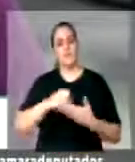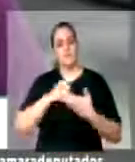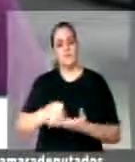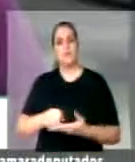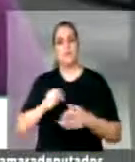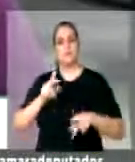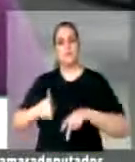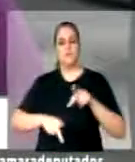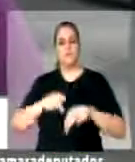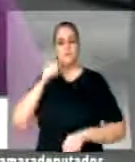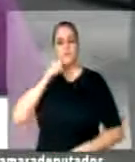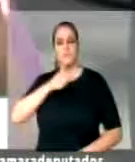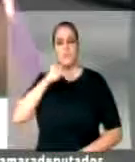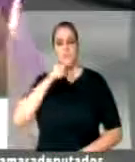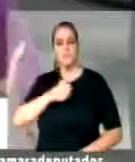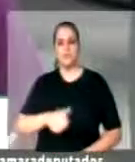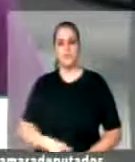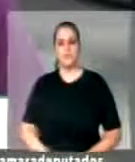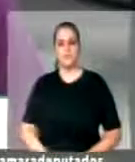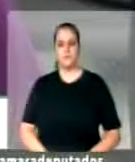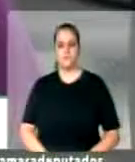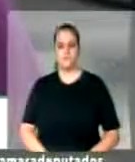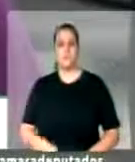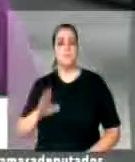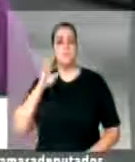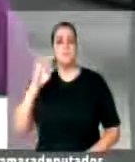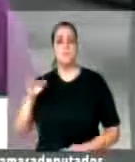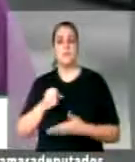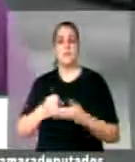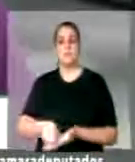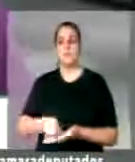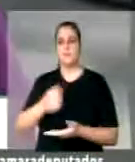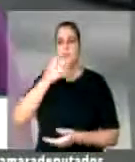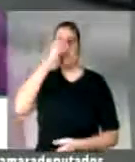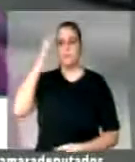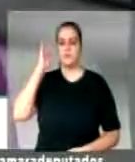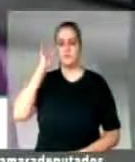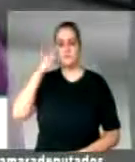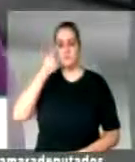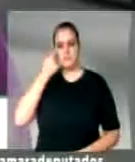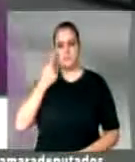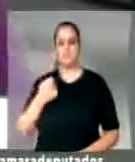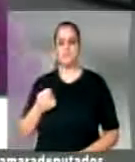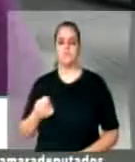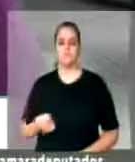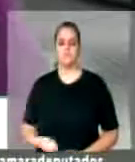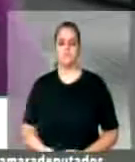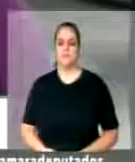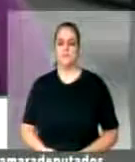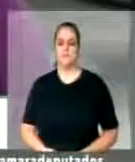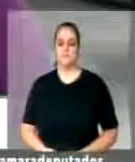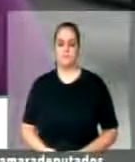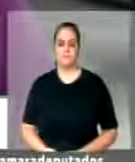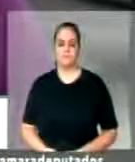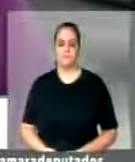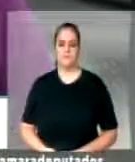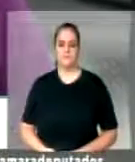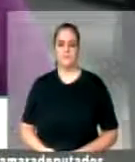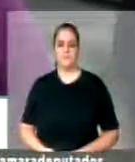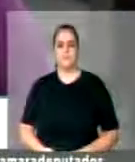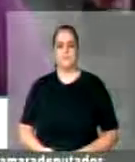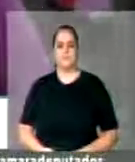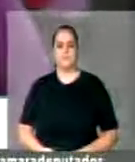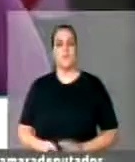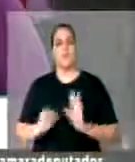e também, e particularmente, às mulheres negras, que têm em Vossa Excelência uma representação altiva, digna e